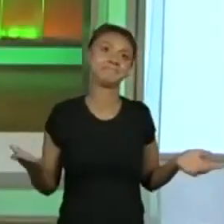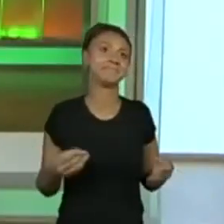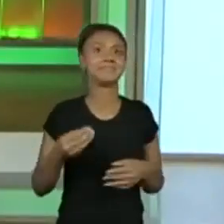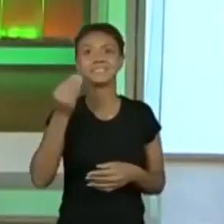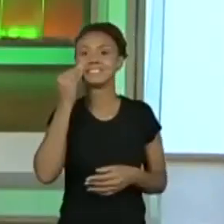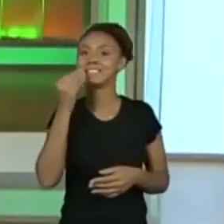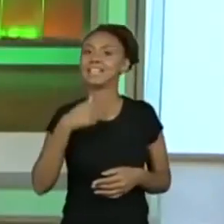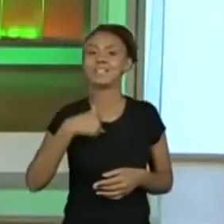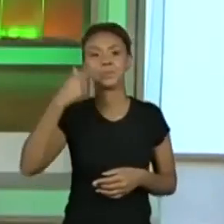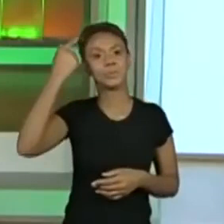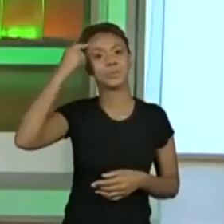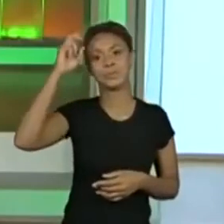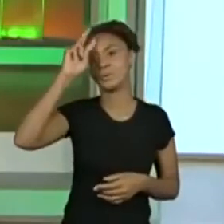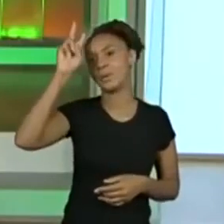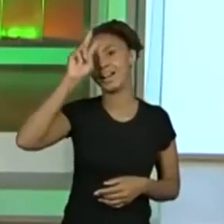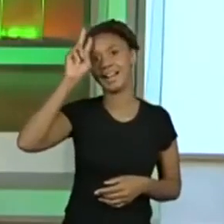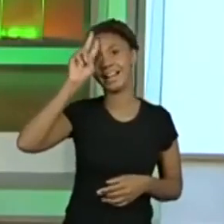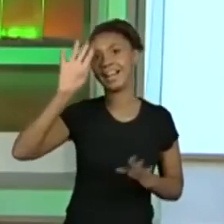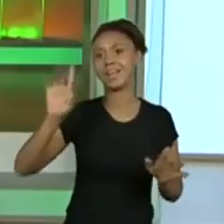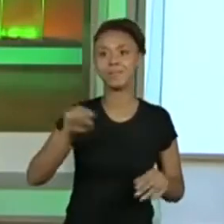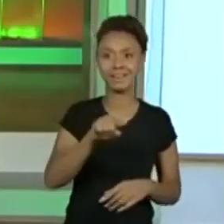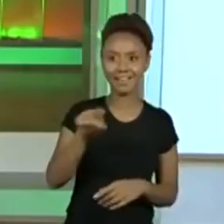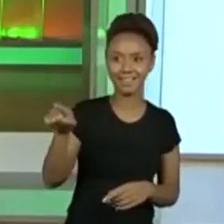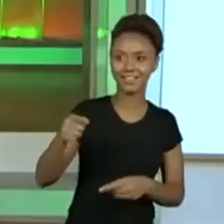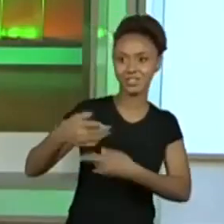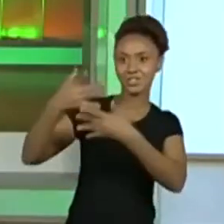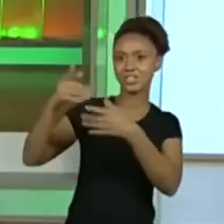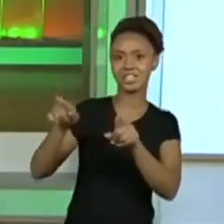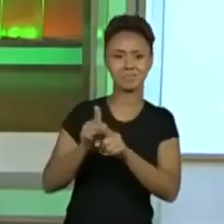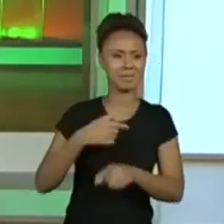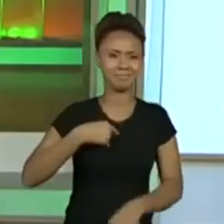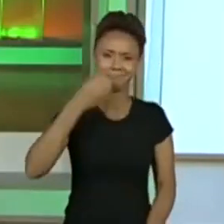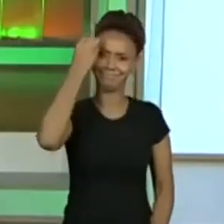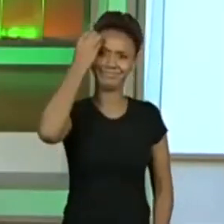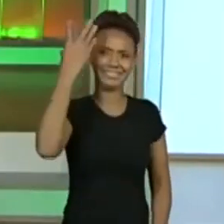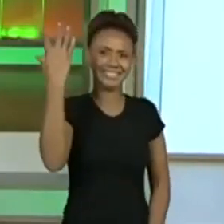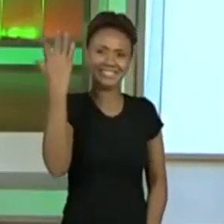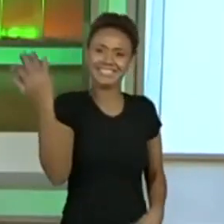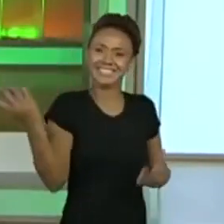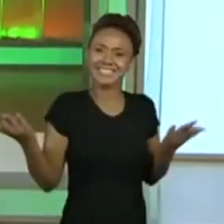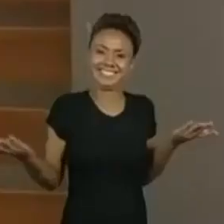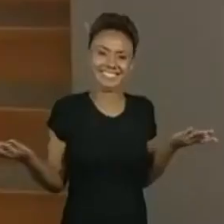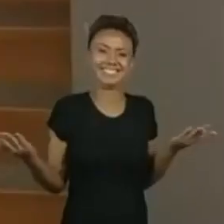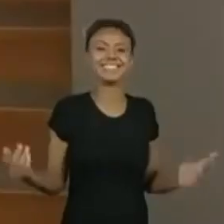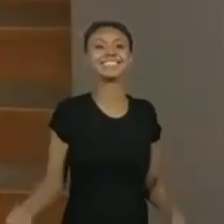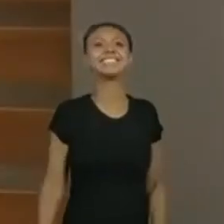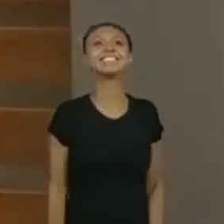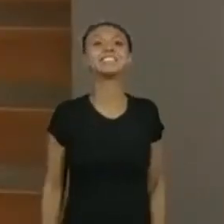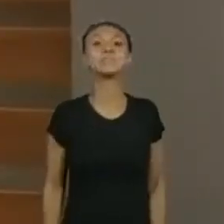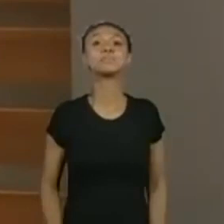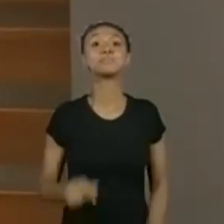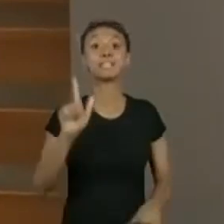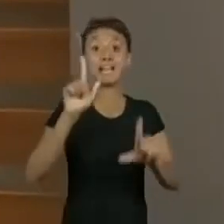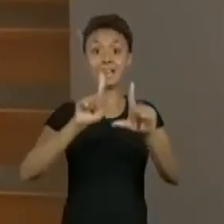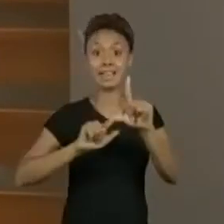professores não... estão brincando. Isso e, aí. A gente, e eles também. Eu não lembrei, você e lembrou? Eles, não. Então vamos. Escolhemos a